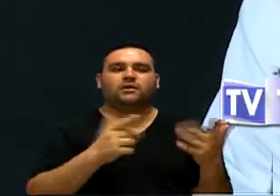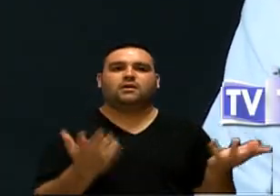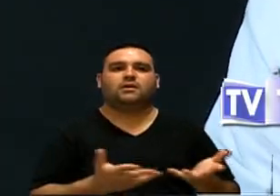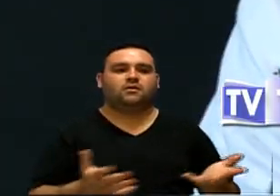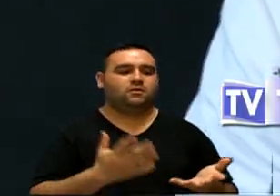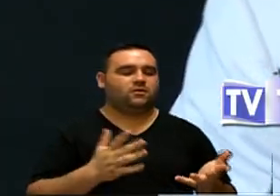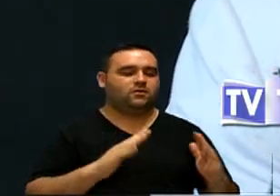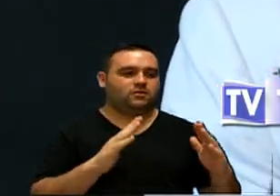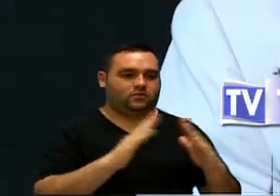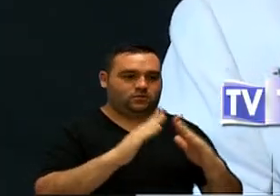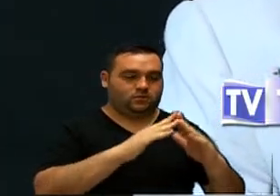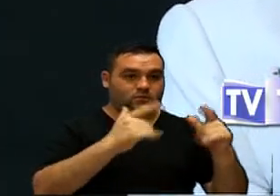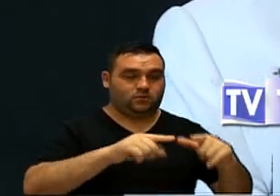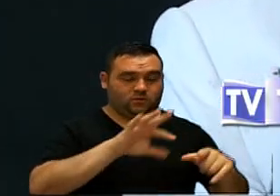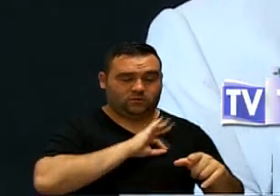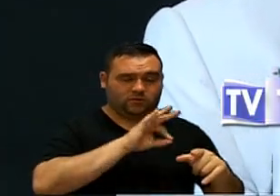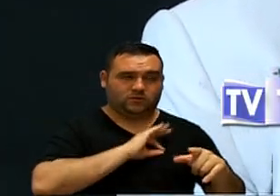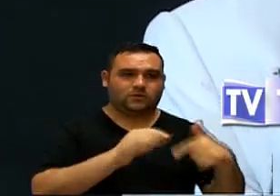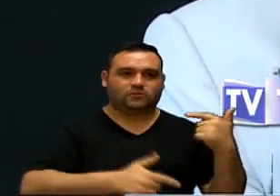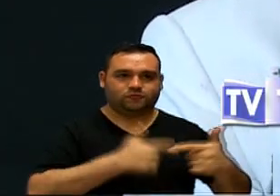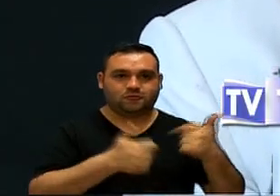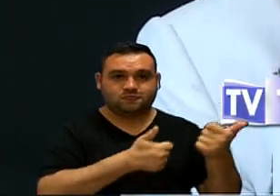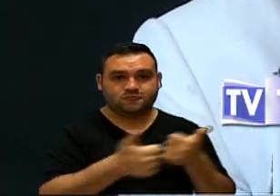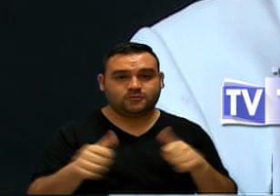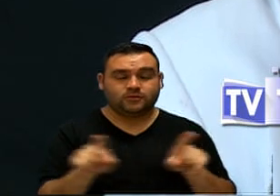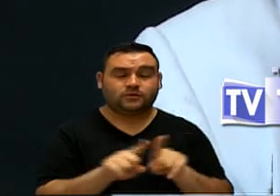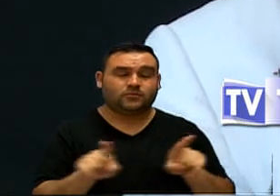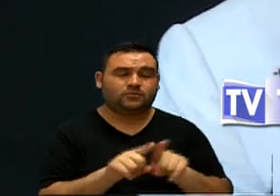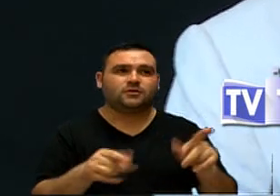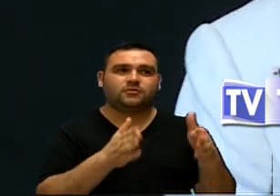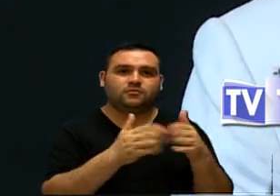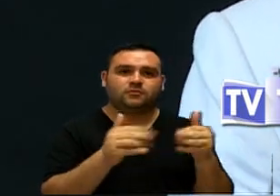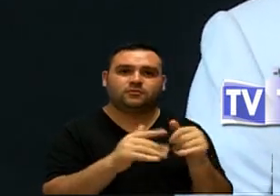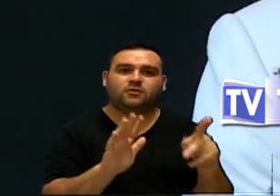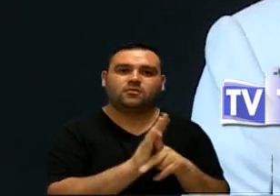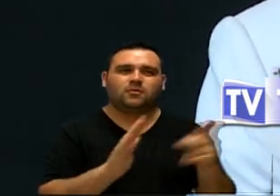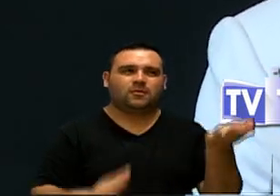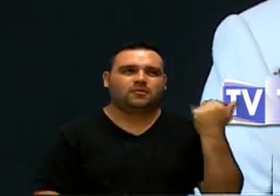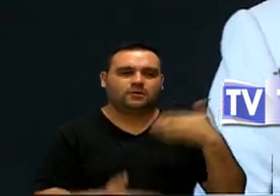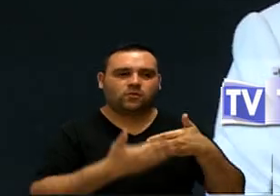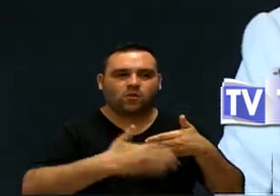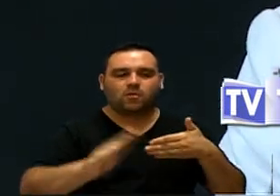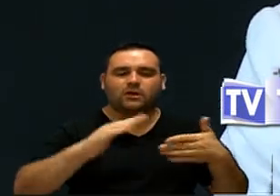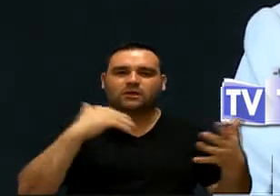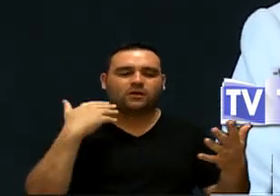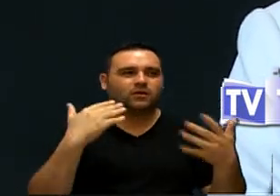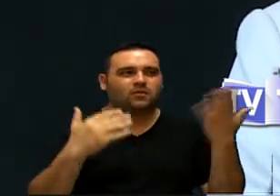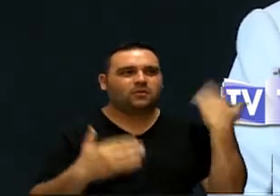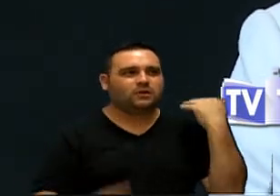a delegacia funcionando 24 horas, que é uma reivindicação que vem desde a inauguração dela em